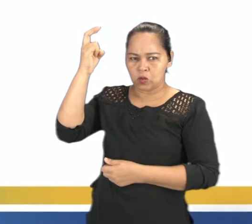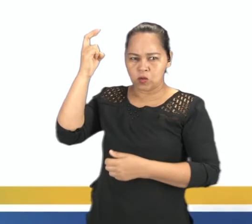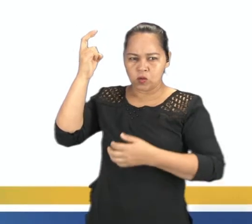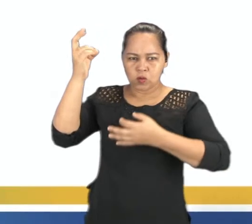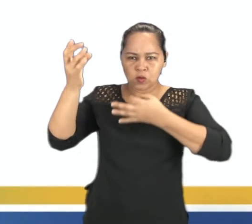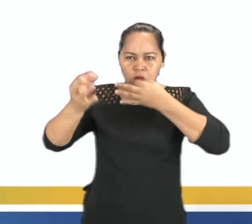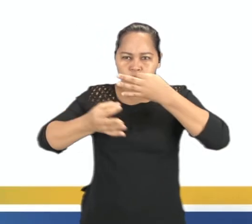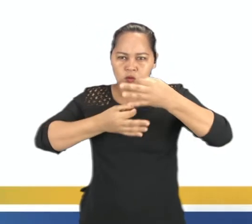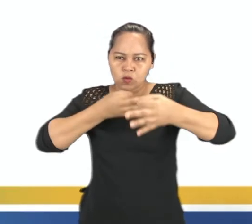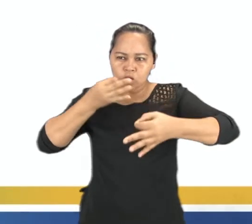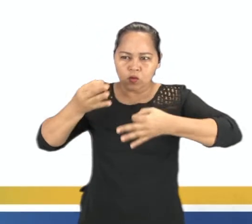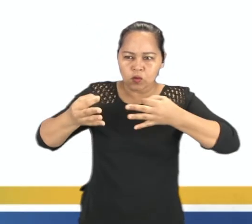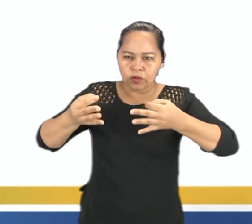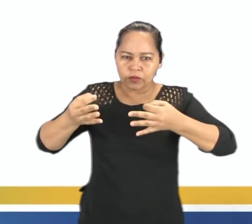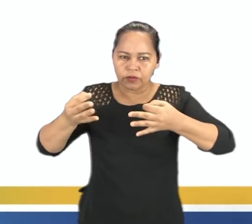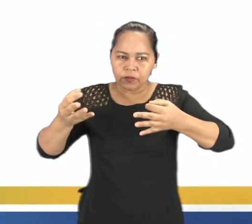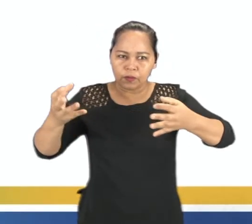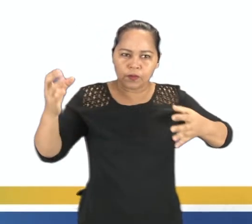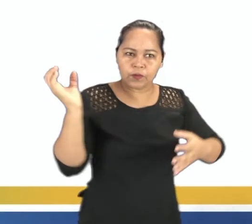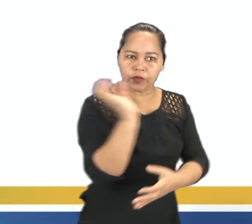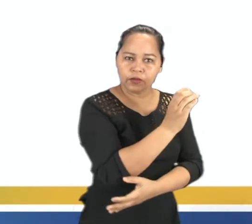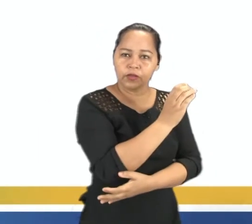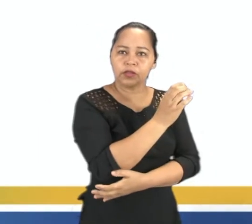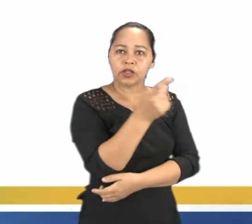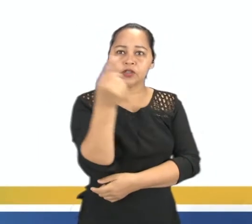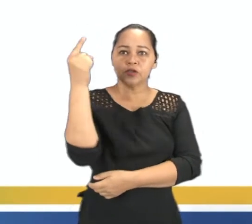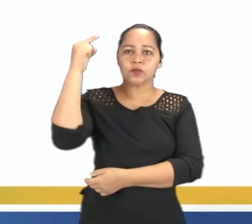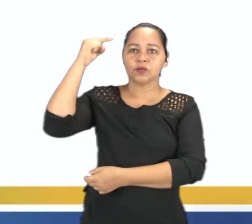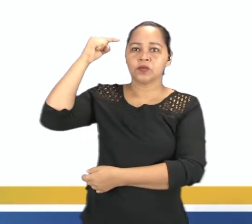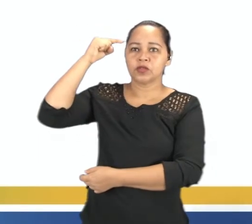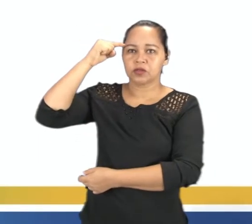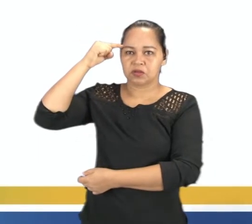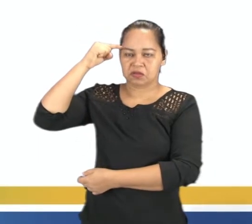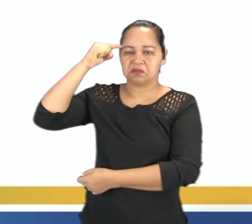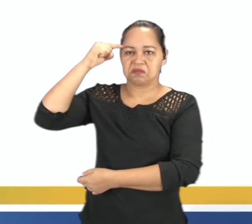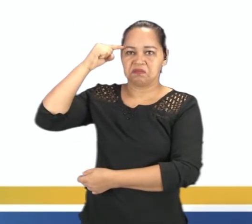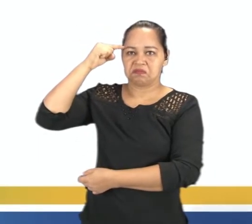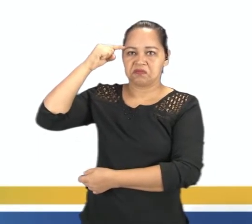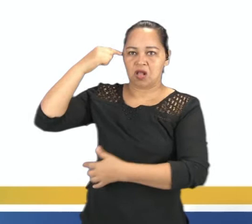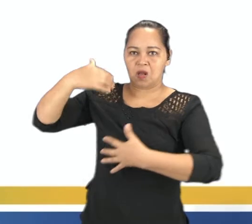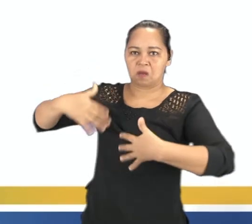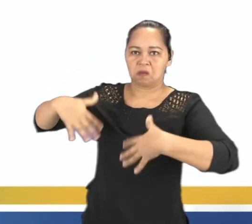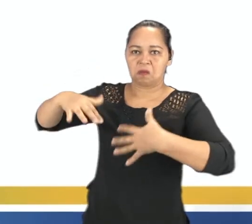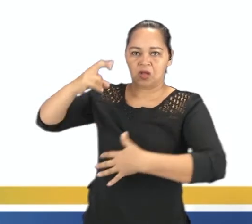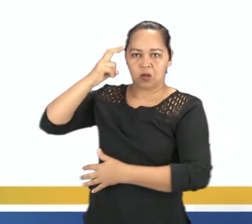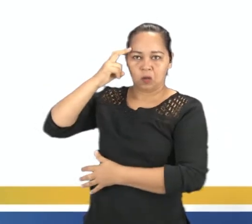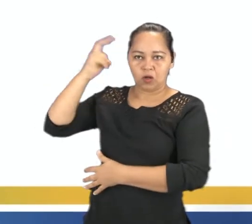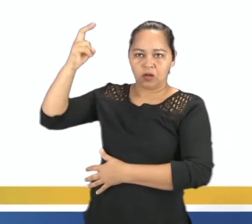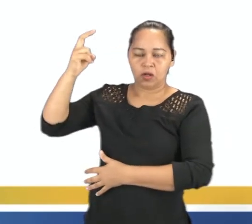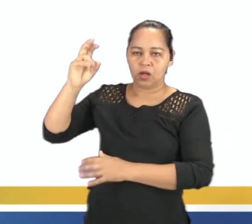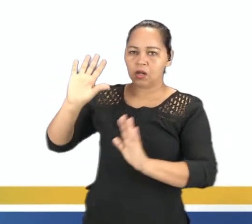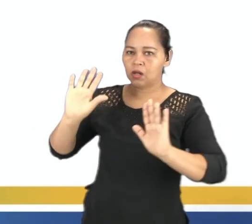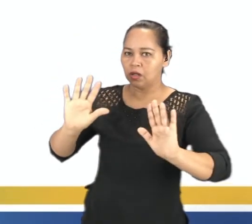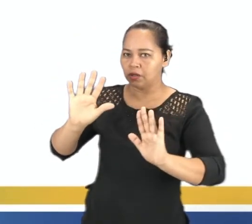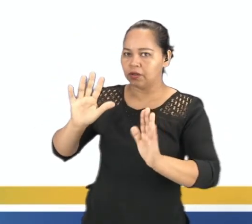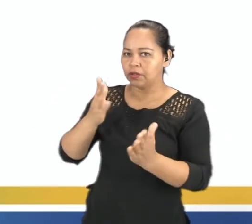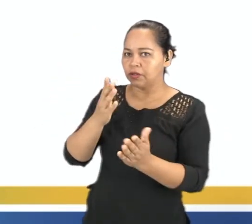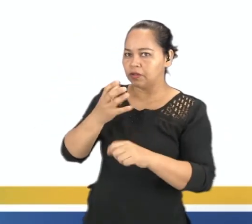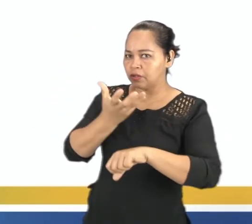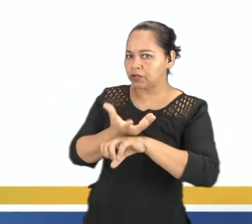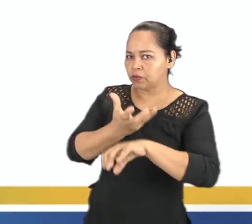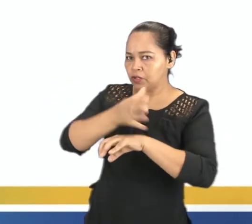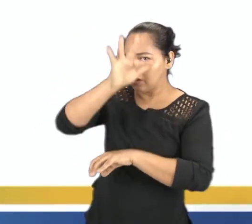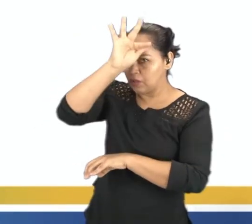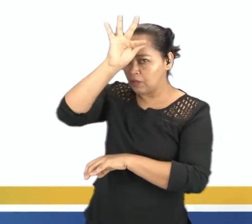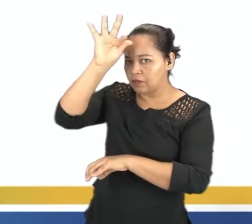perspicácia, sagacidade, é uma relevância, uma magnitude, tá bom? Na filosofia, é o caráter